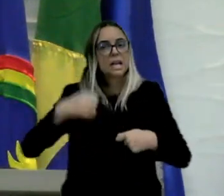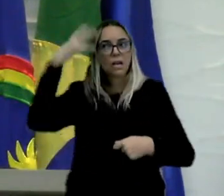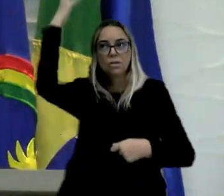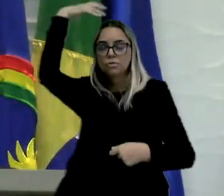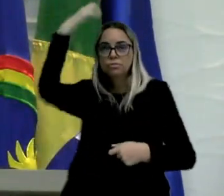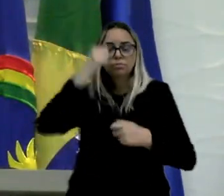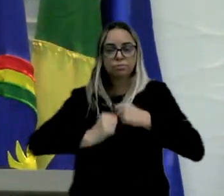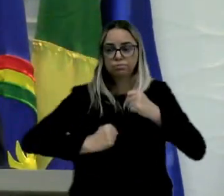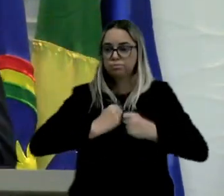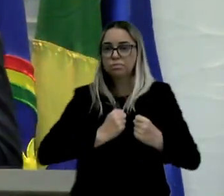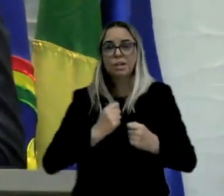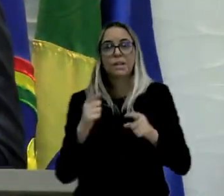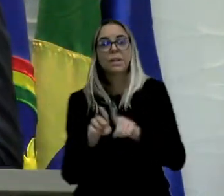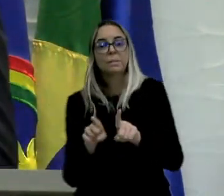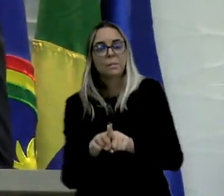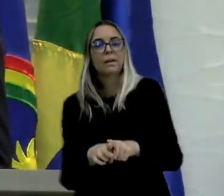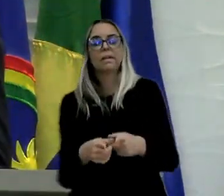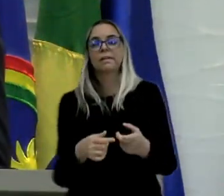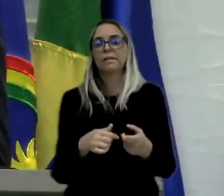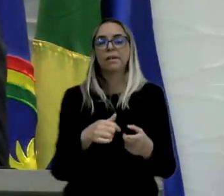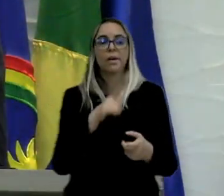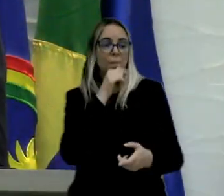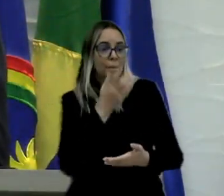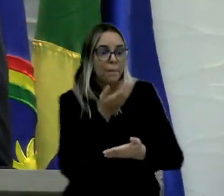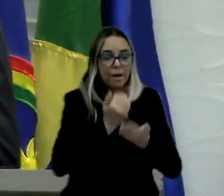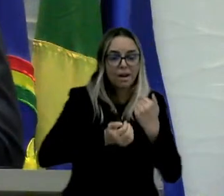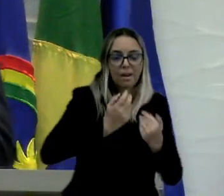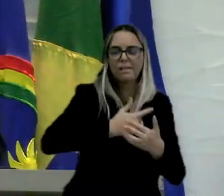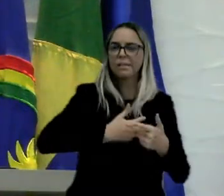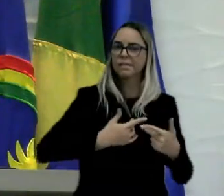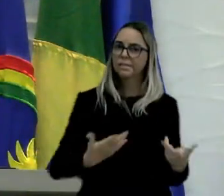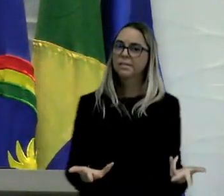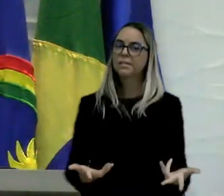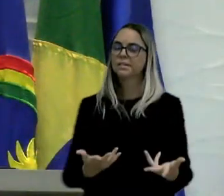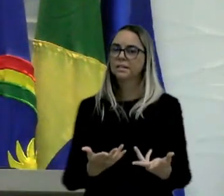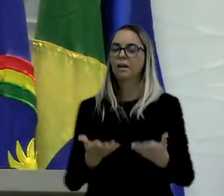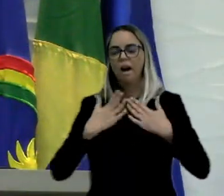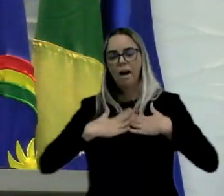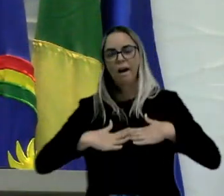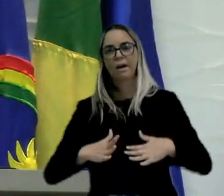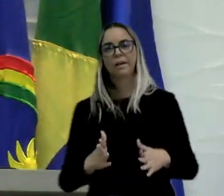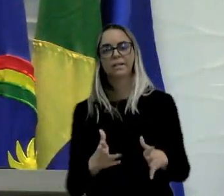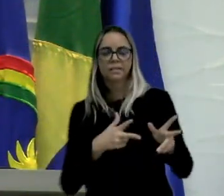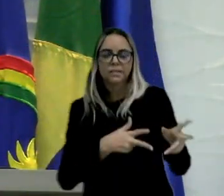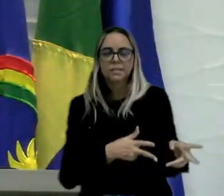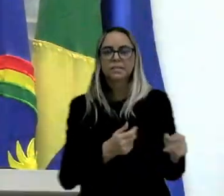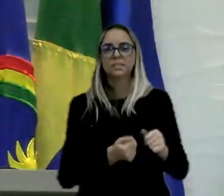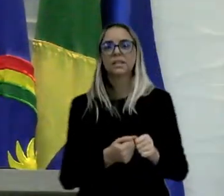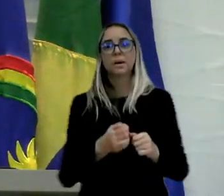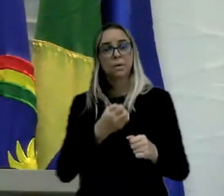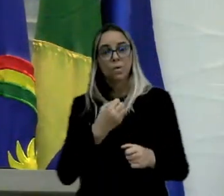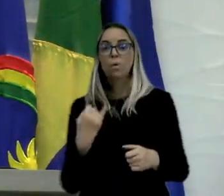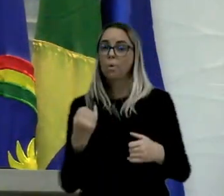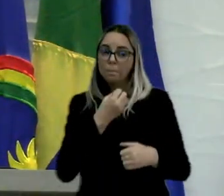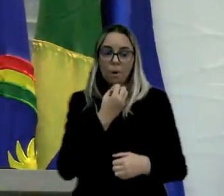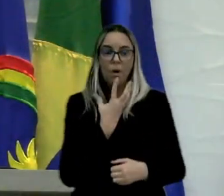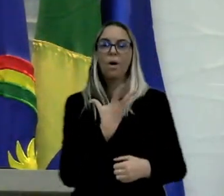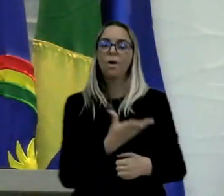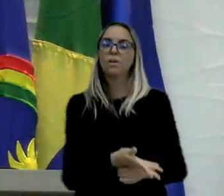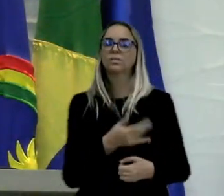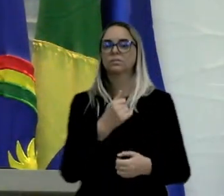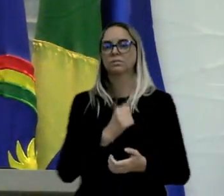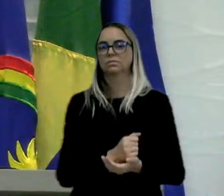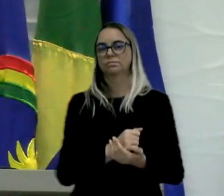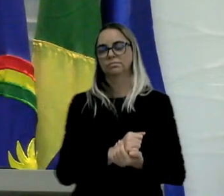alimentar para repousar que coisa significativa pro povo de São Bento una e